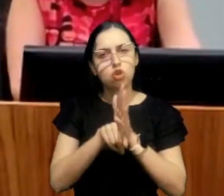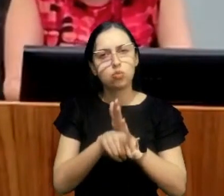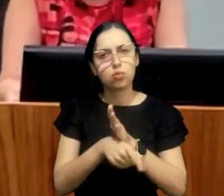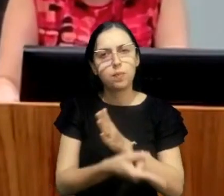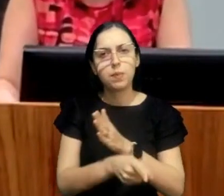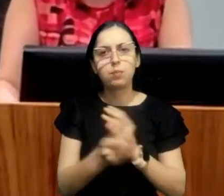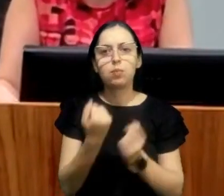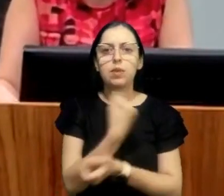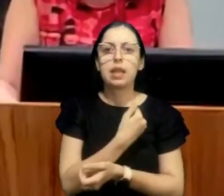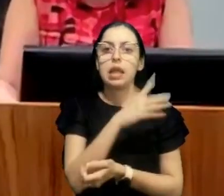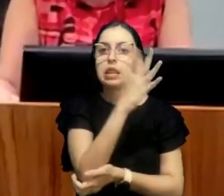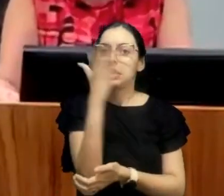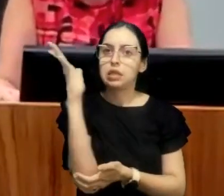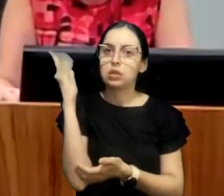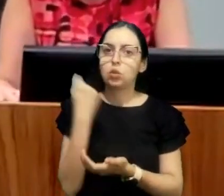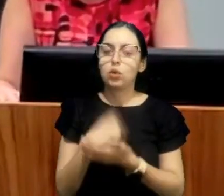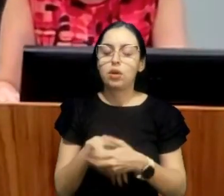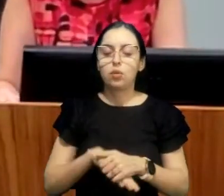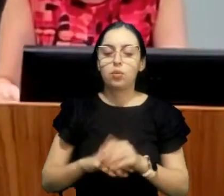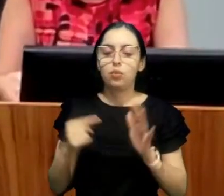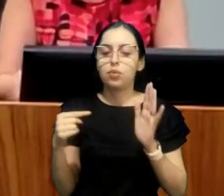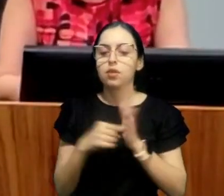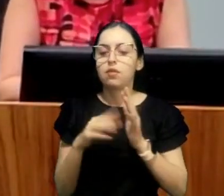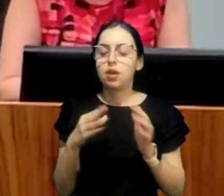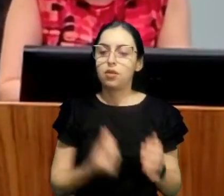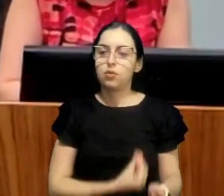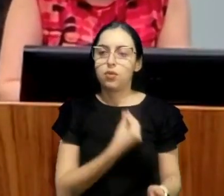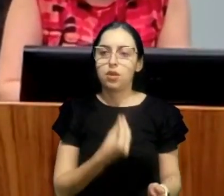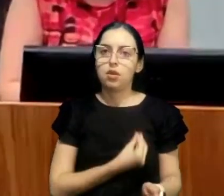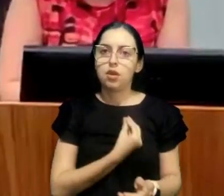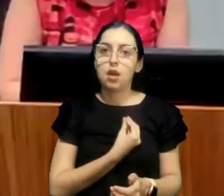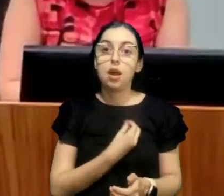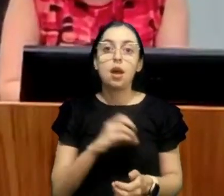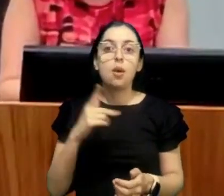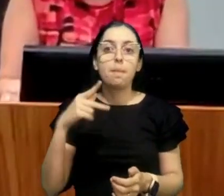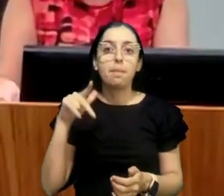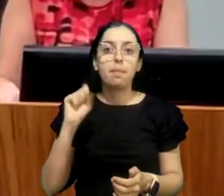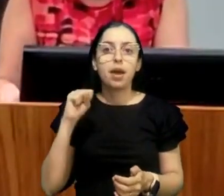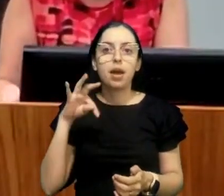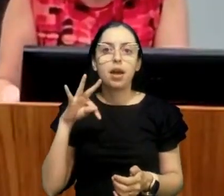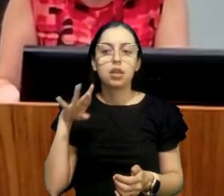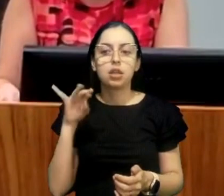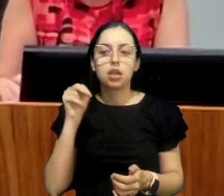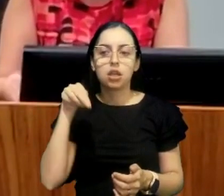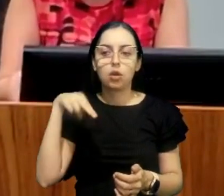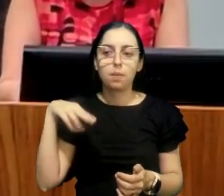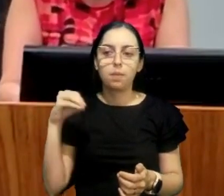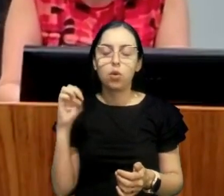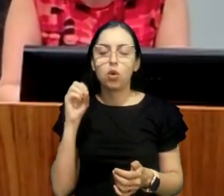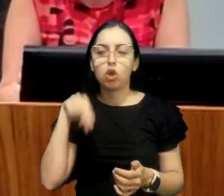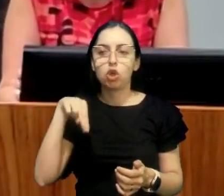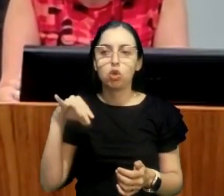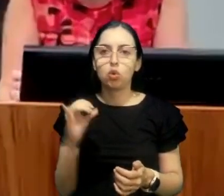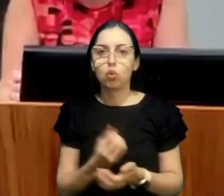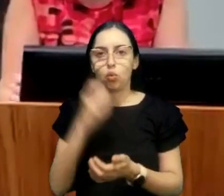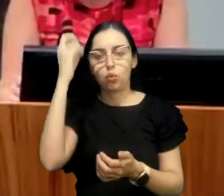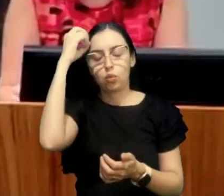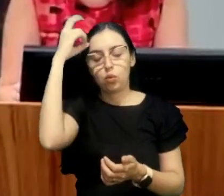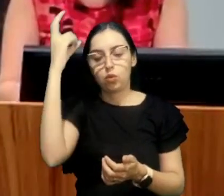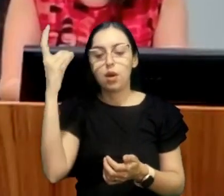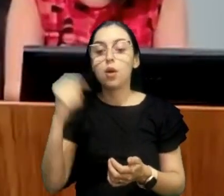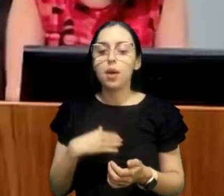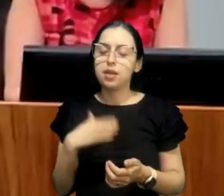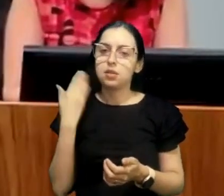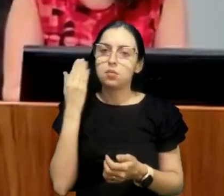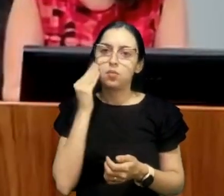naturais para se chegar à vivência do patrimônio cultural. Essa é a minha experiência e eu agradeço imensamente à